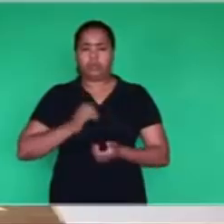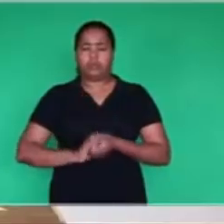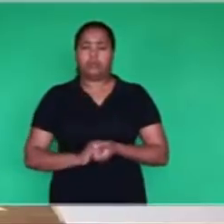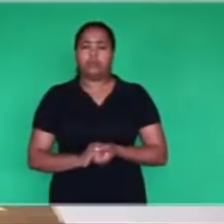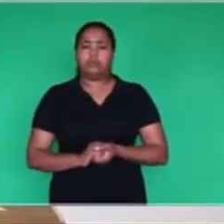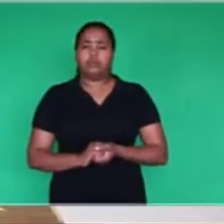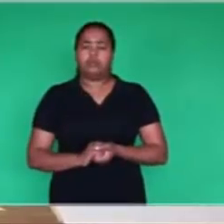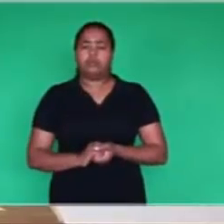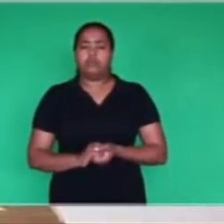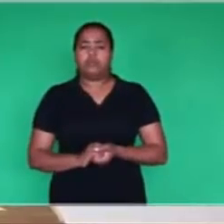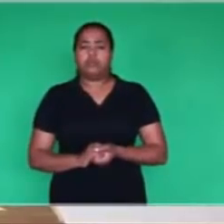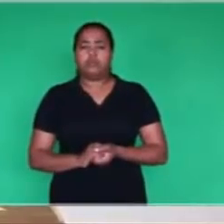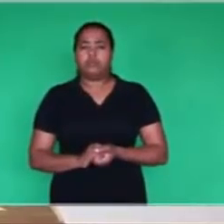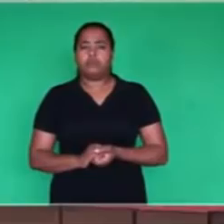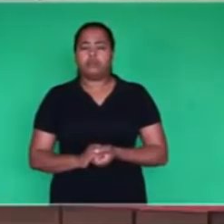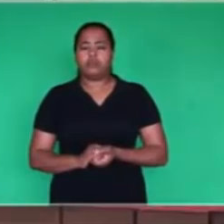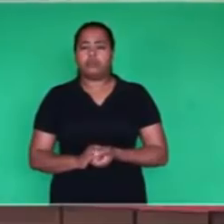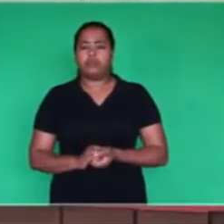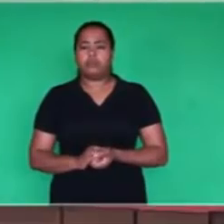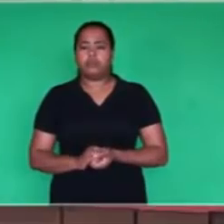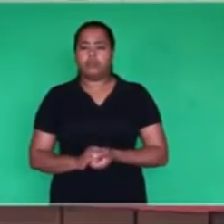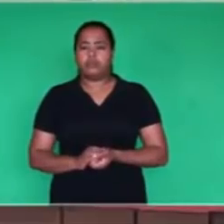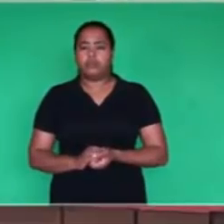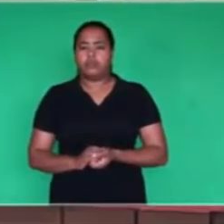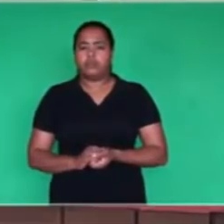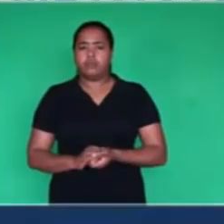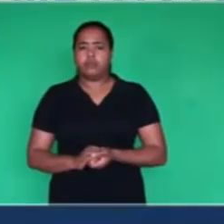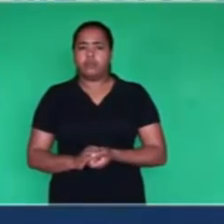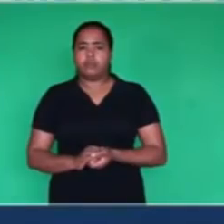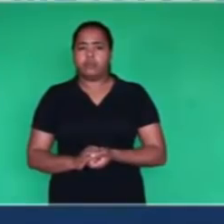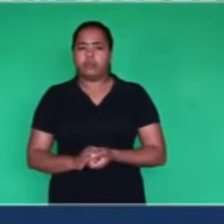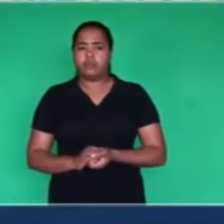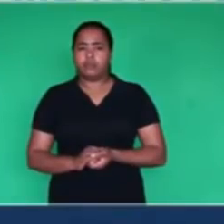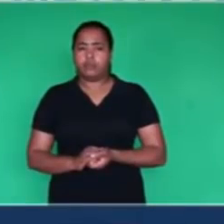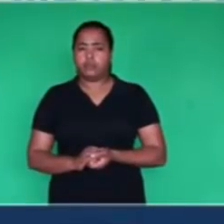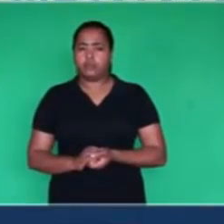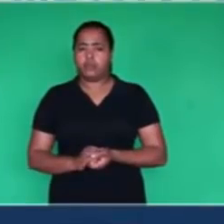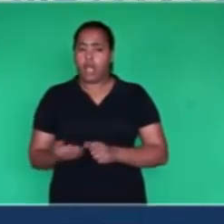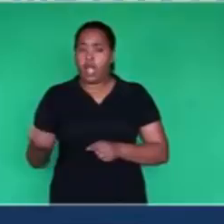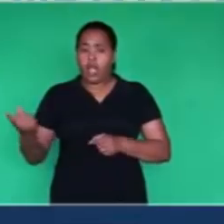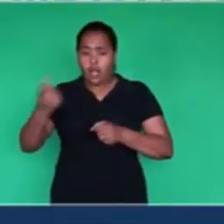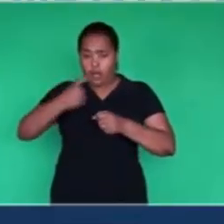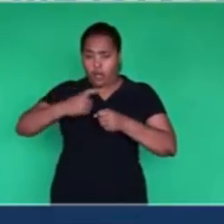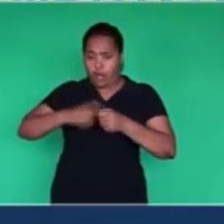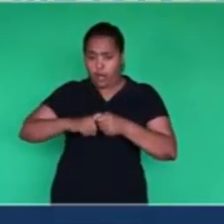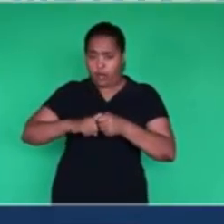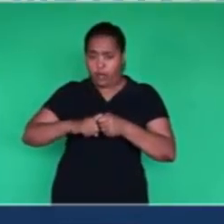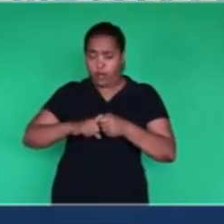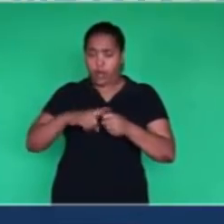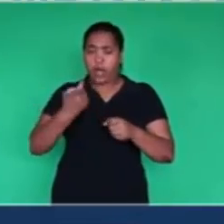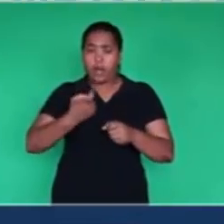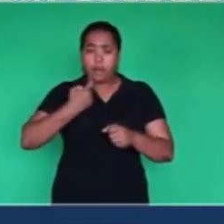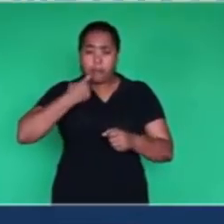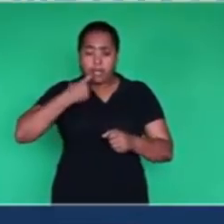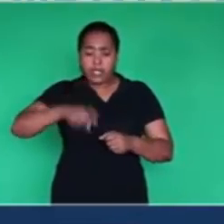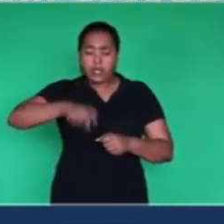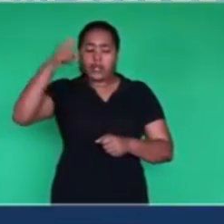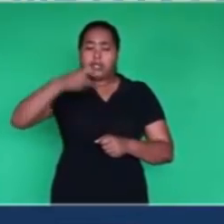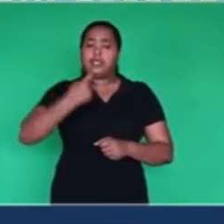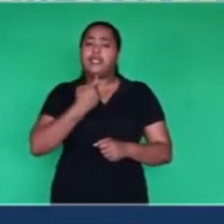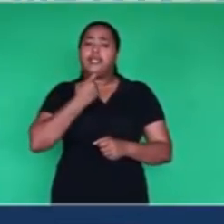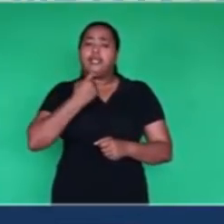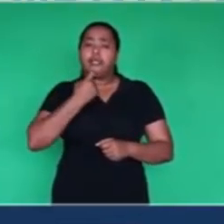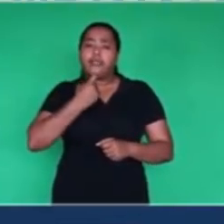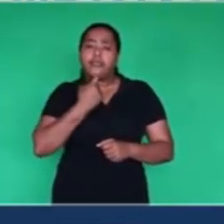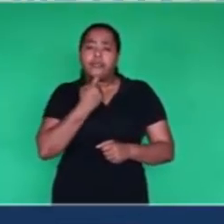Mas verso 4. Glorificado, né? E te farei voltar, e porei anzóis nos teus queixos, e te levarei a ti